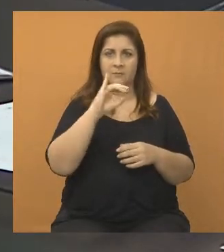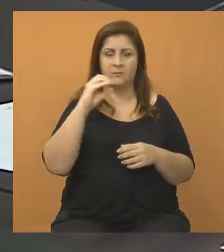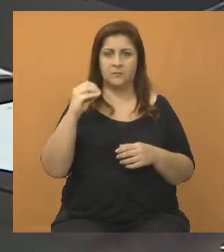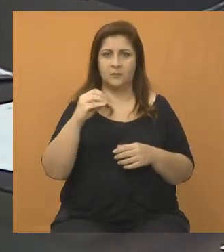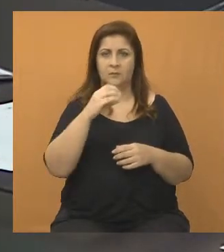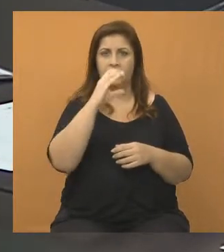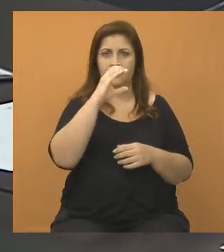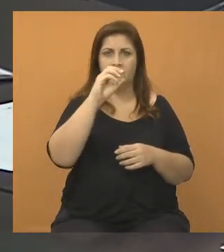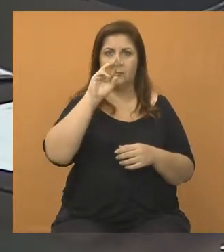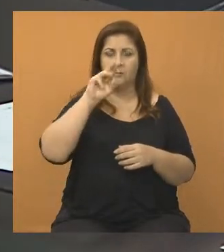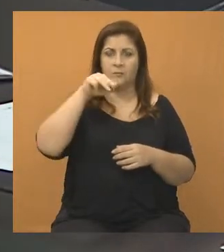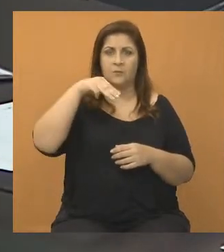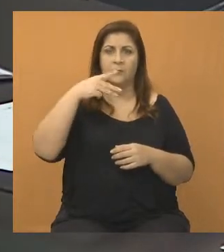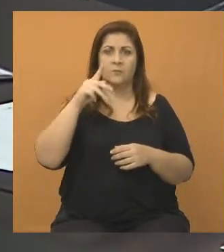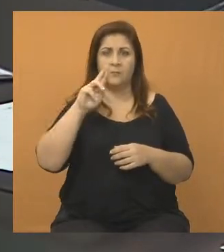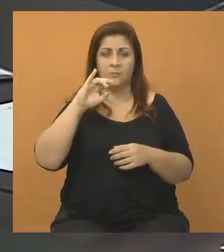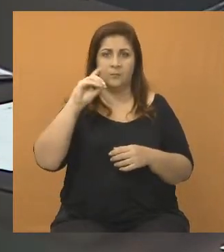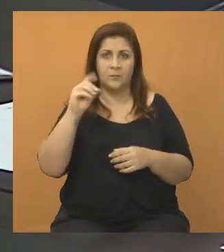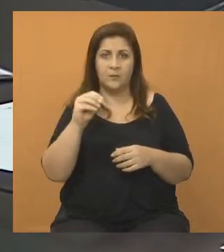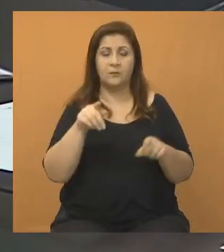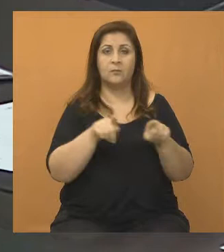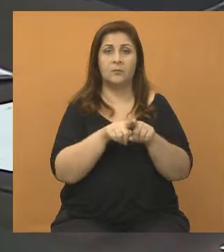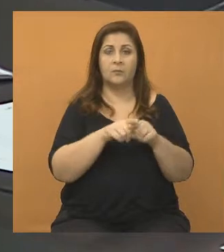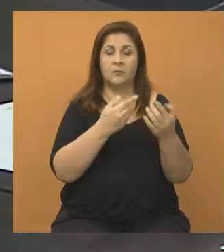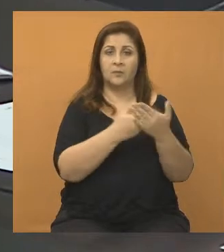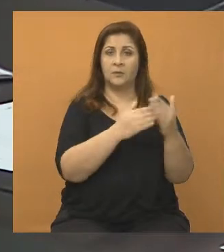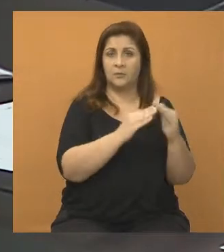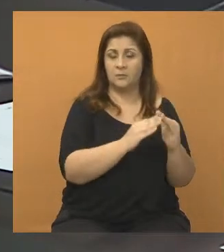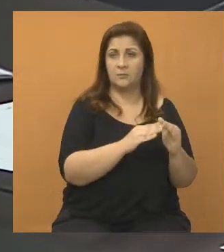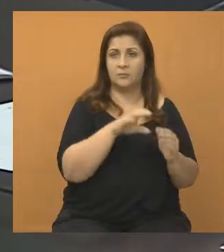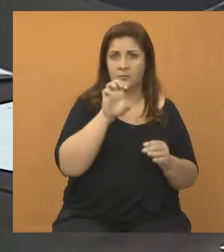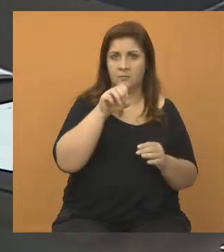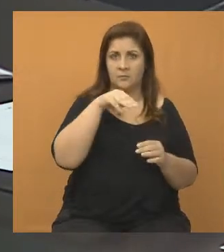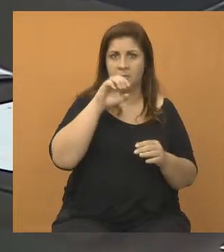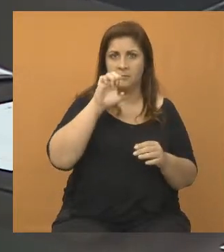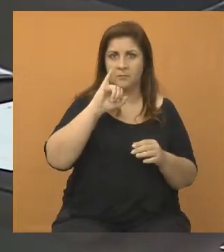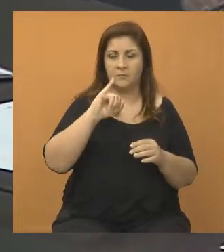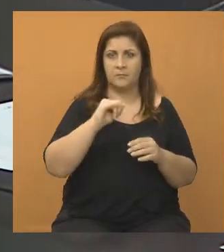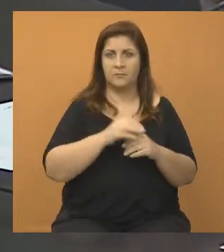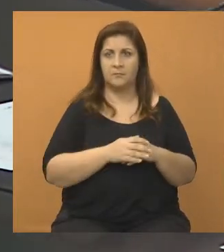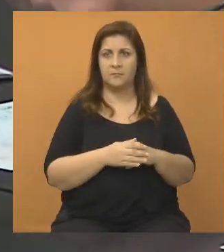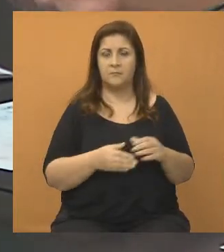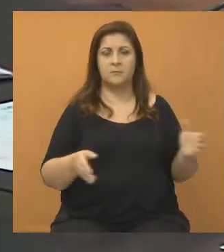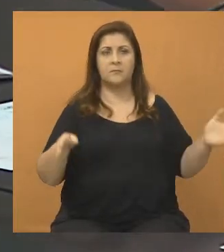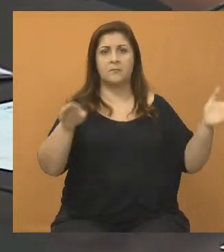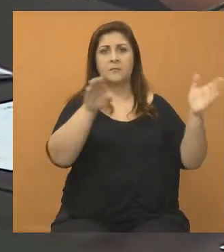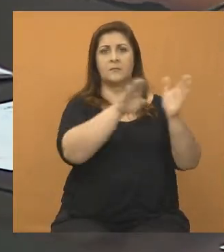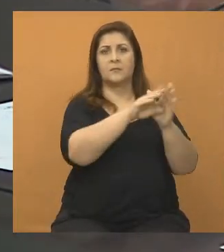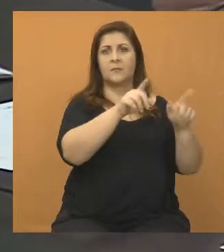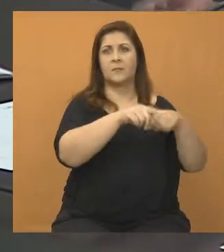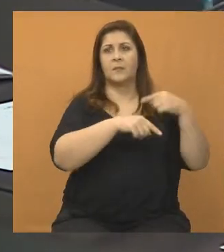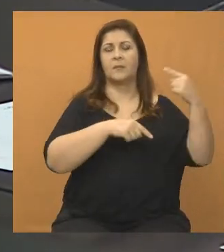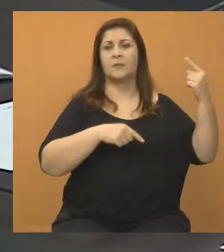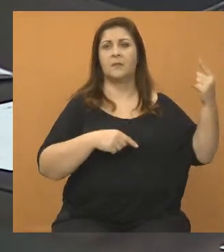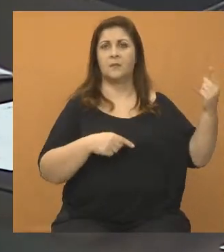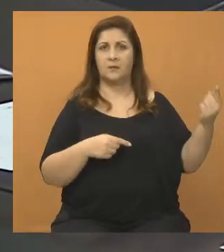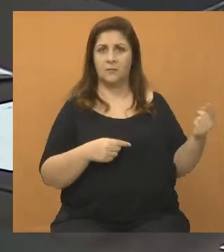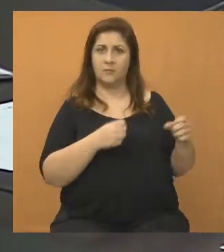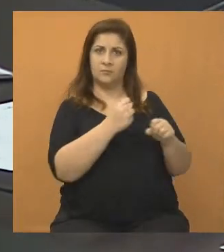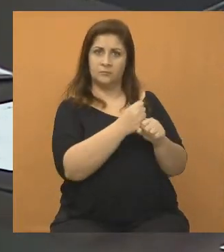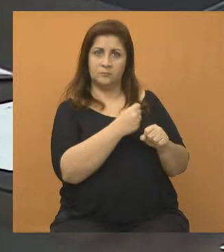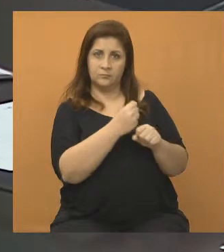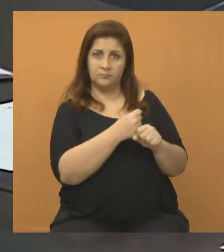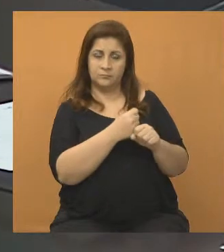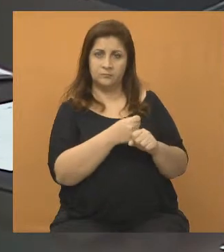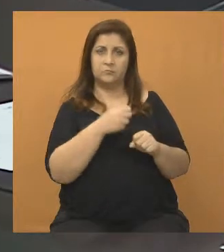a reforma da EMEI para o Rio Comprido, né, para a UBS o Rio Comprido, até depois, futuramente, ser a construção